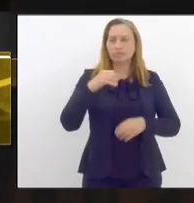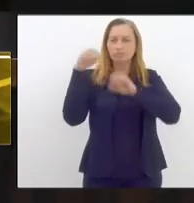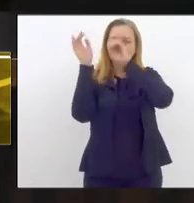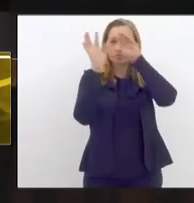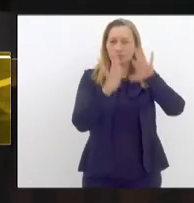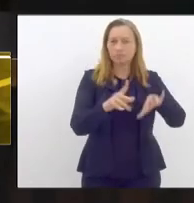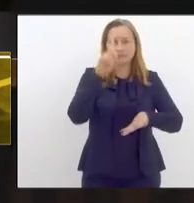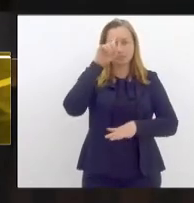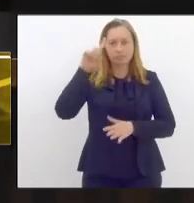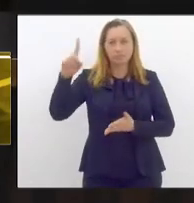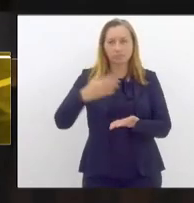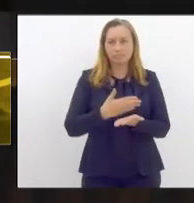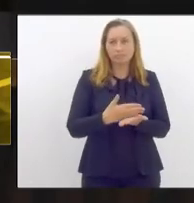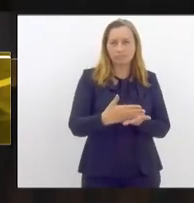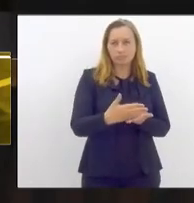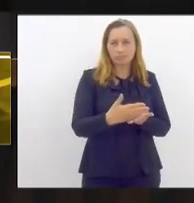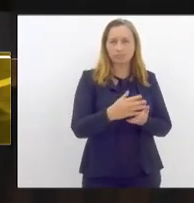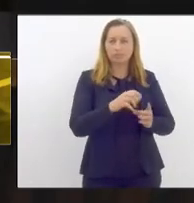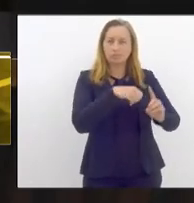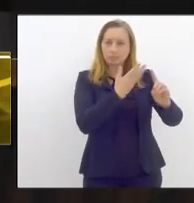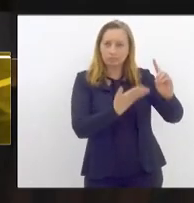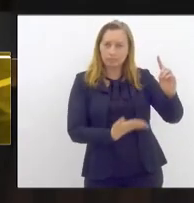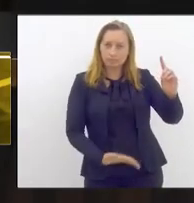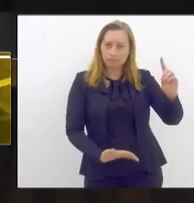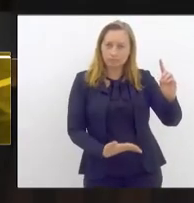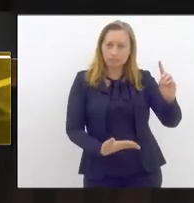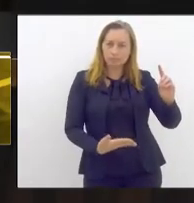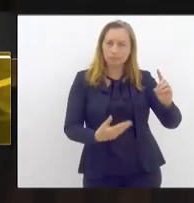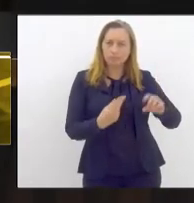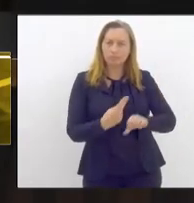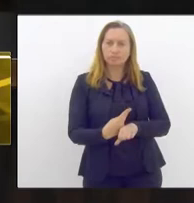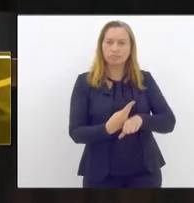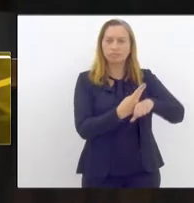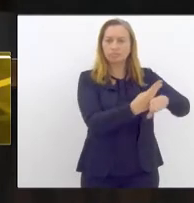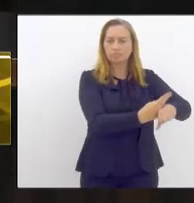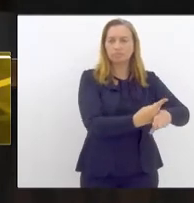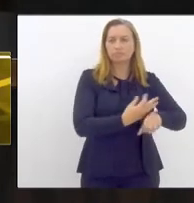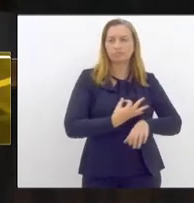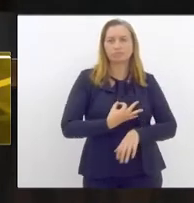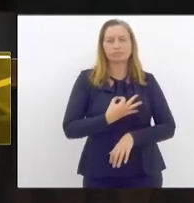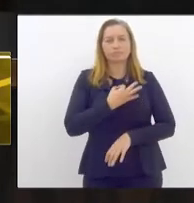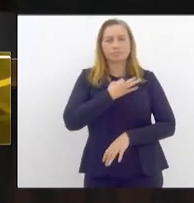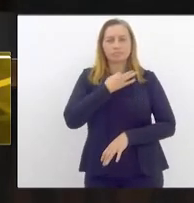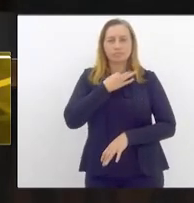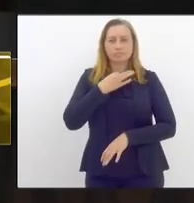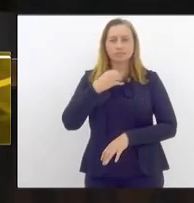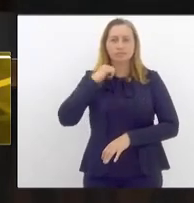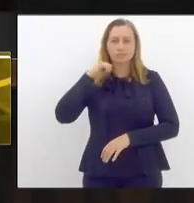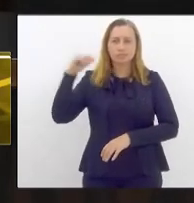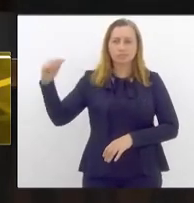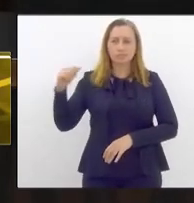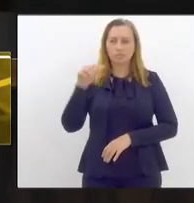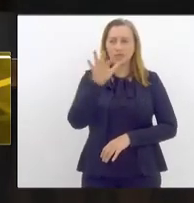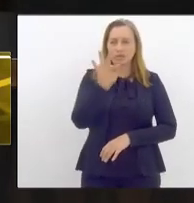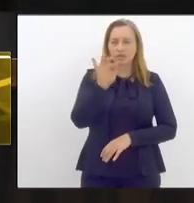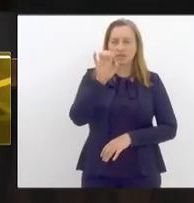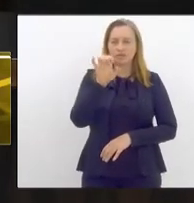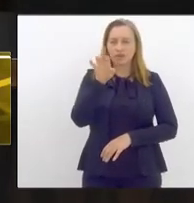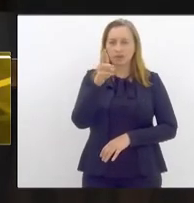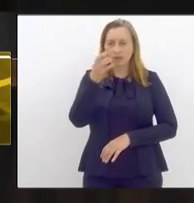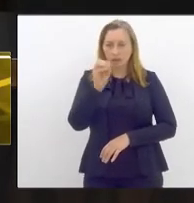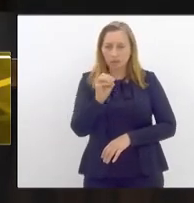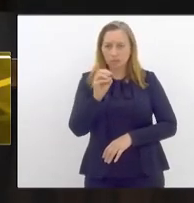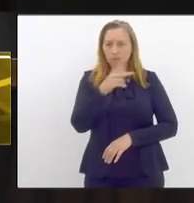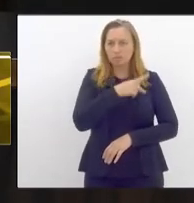Deus declaro aberta esta sessão solene de entrega de medaga Tiradentes ao Senhor Fernando bluehauer